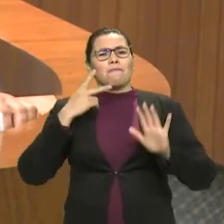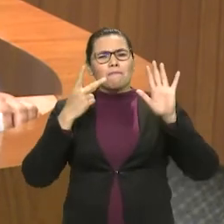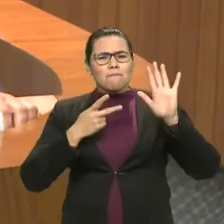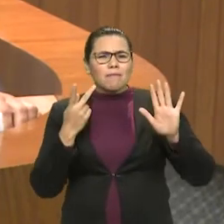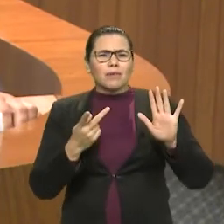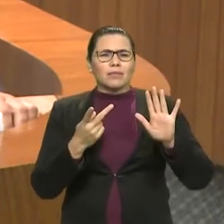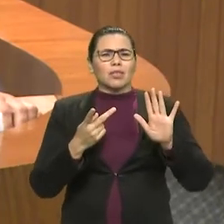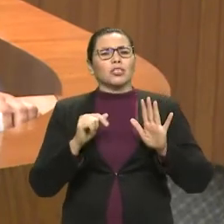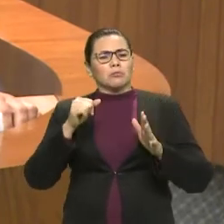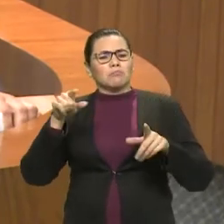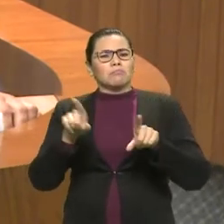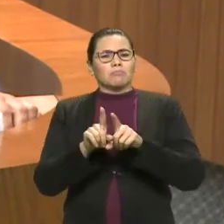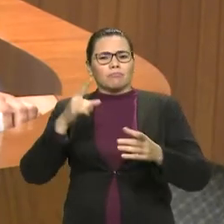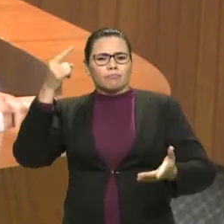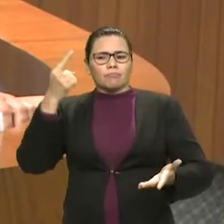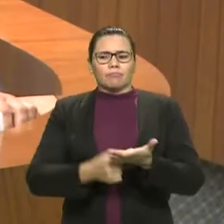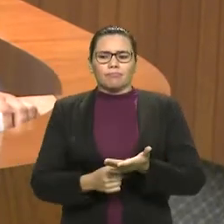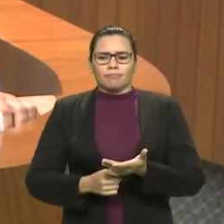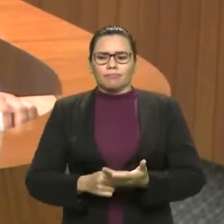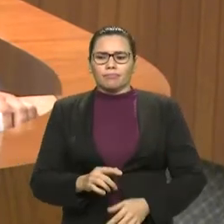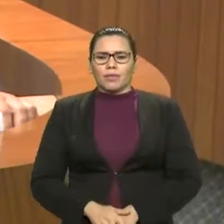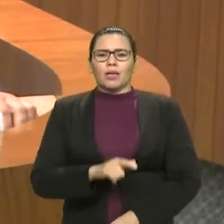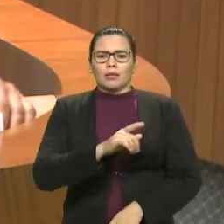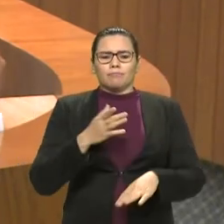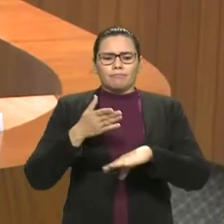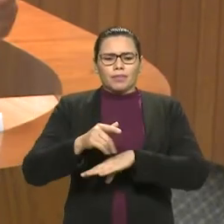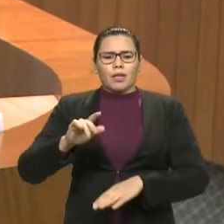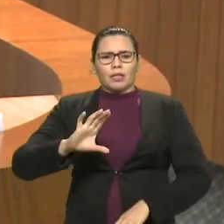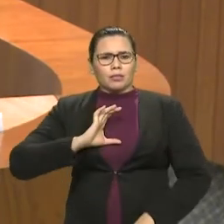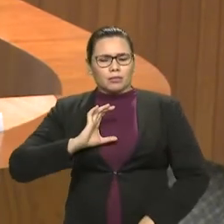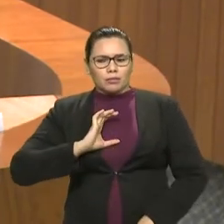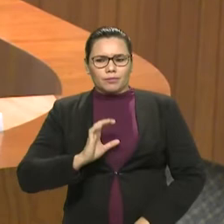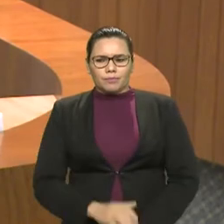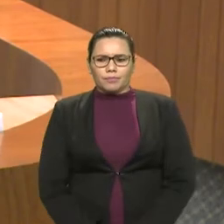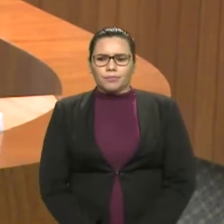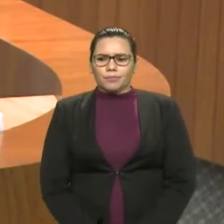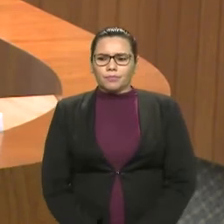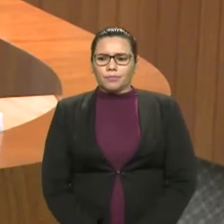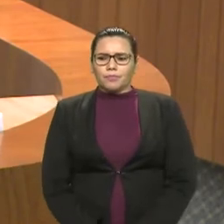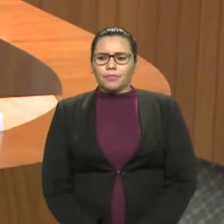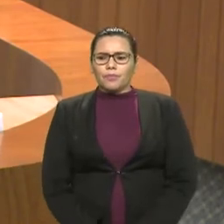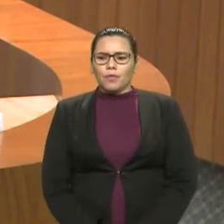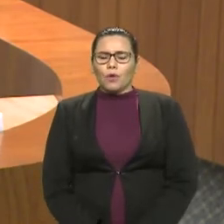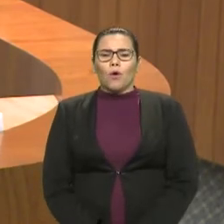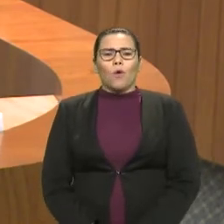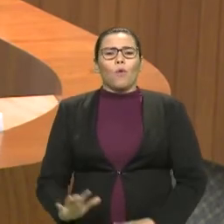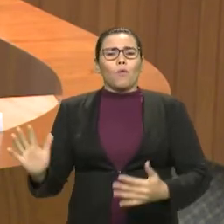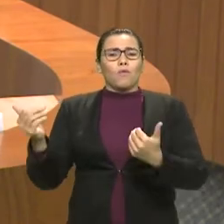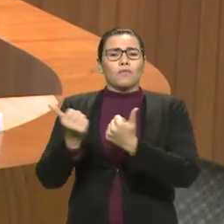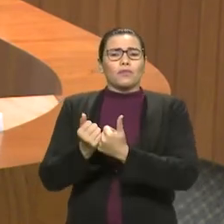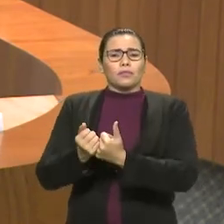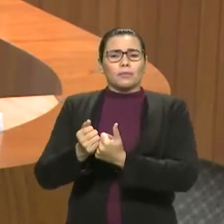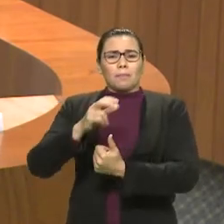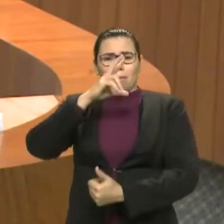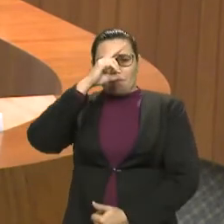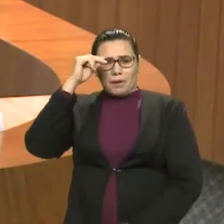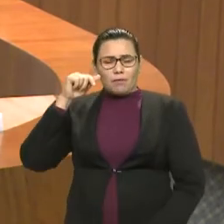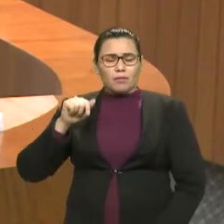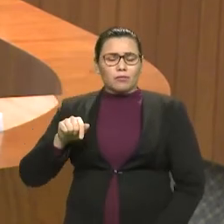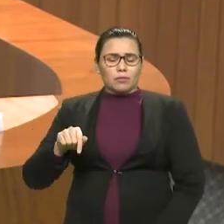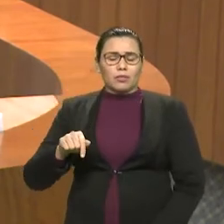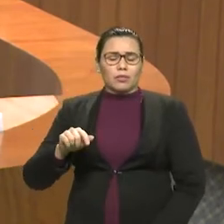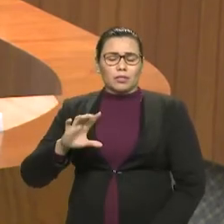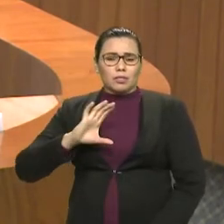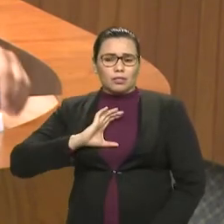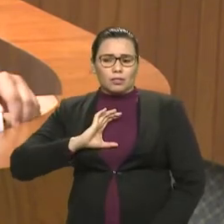da população Caxiense é vice-prefeito 8 da hoje da cidade de Caxias tem lá o